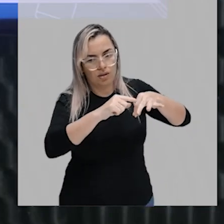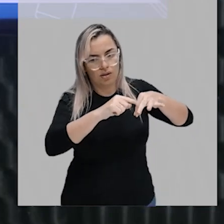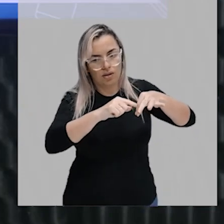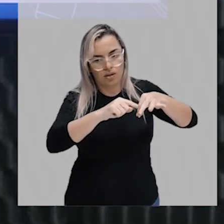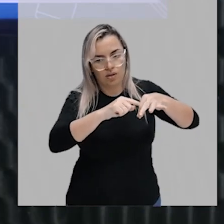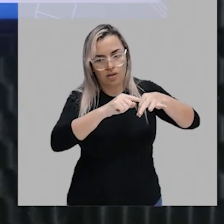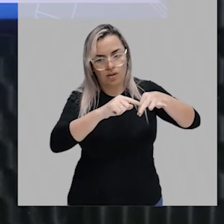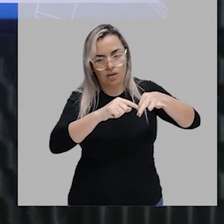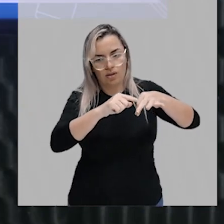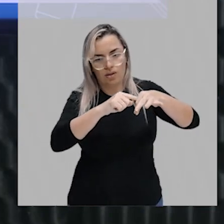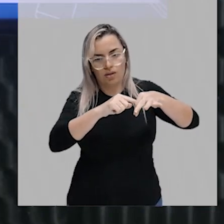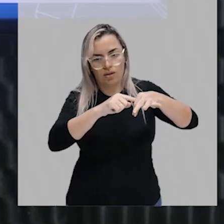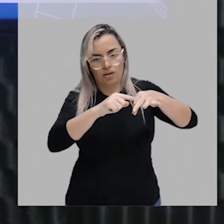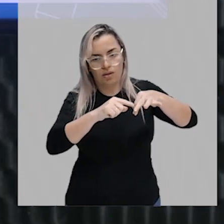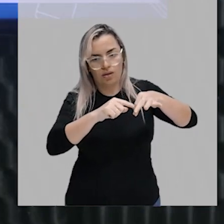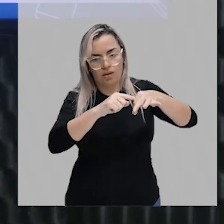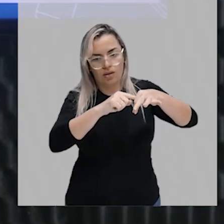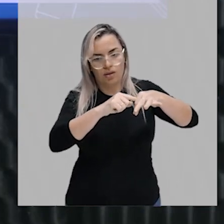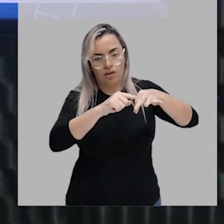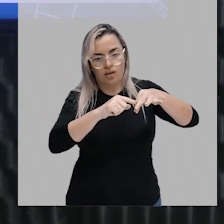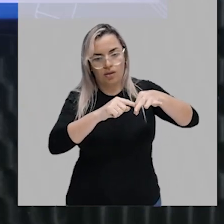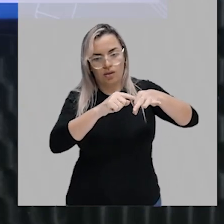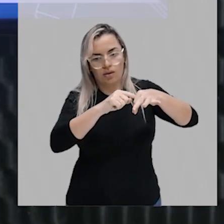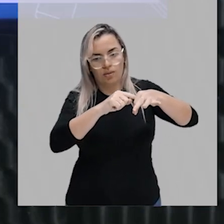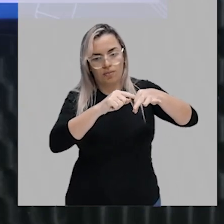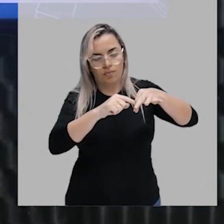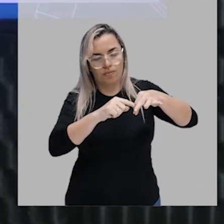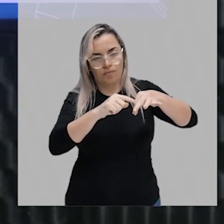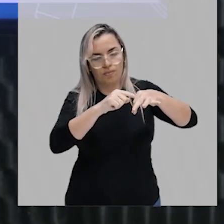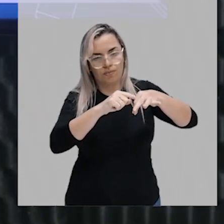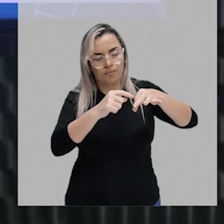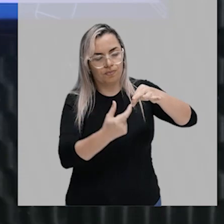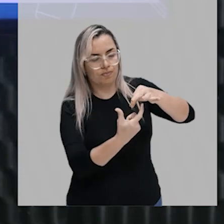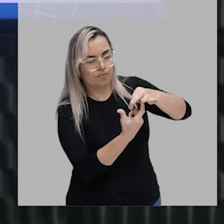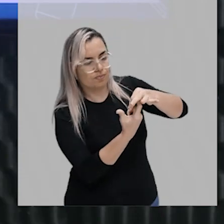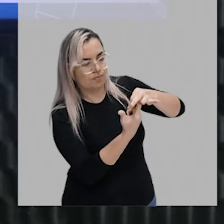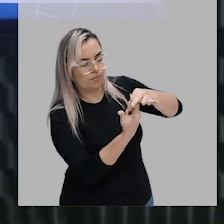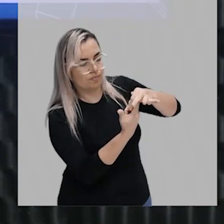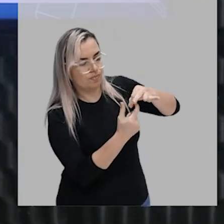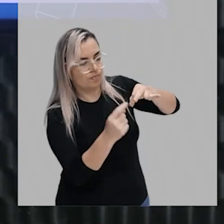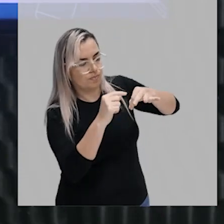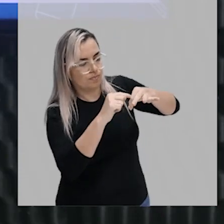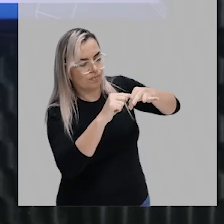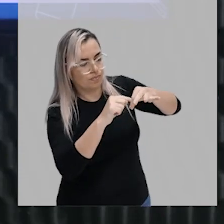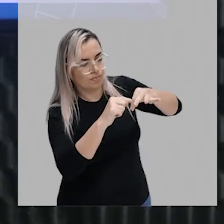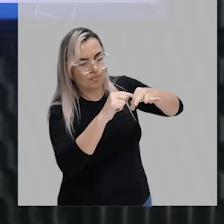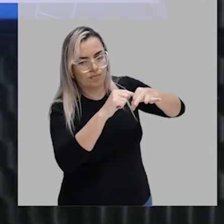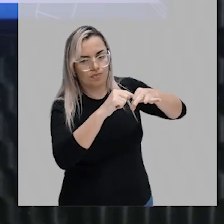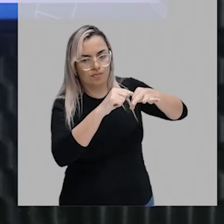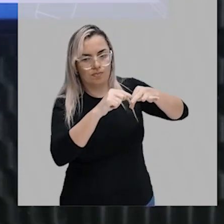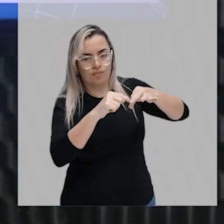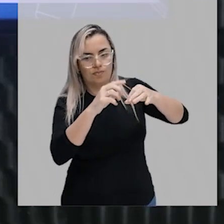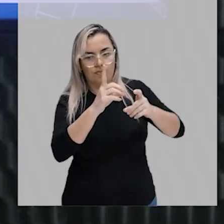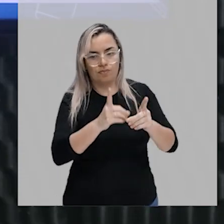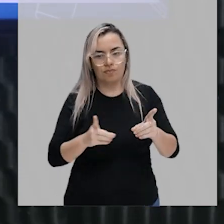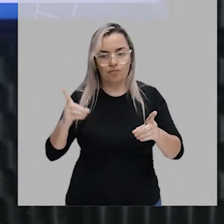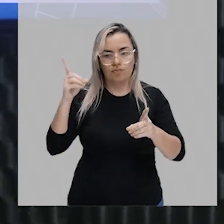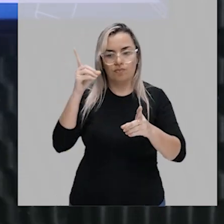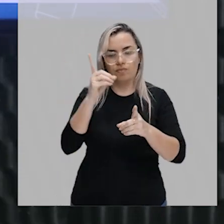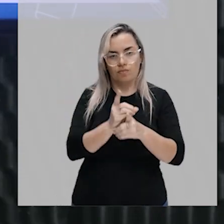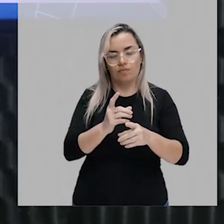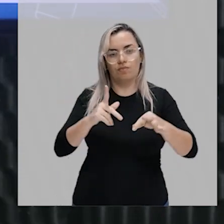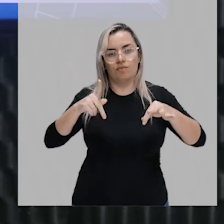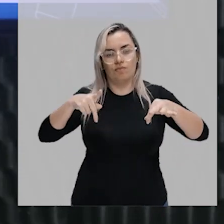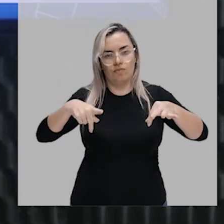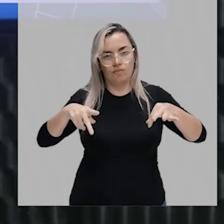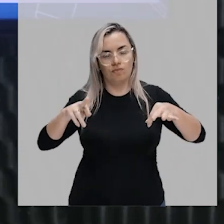meio na parte do meio do clitóris, e lateralmente a gente vai encontrar uma prega